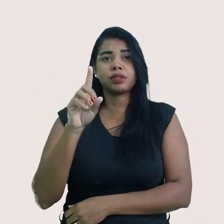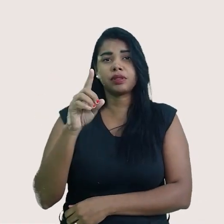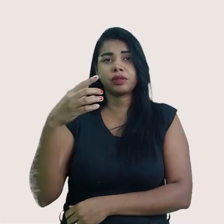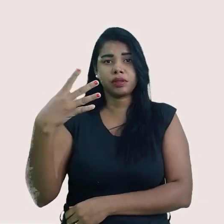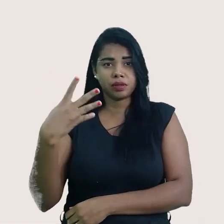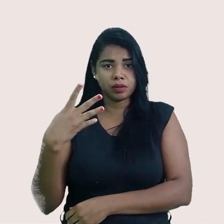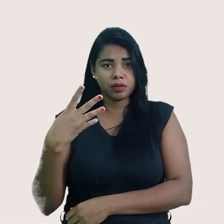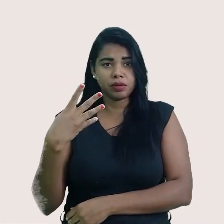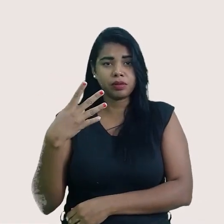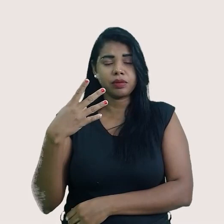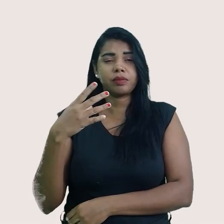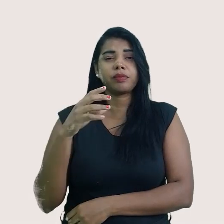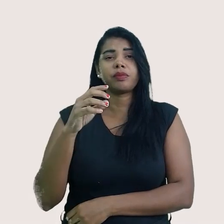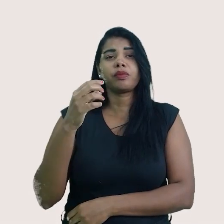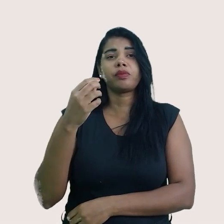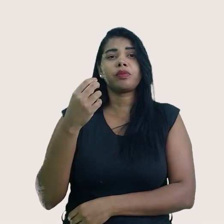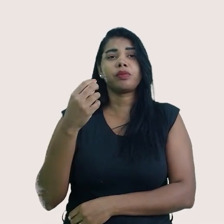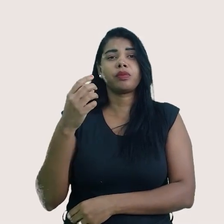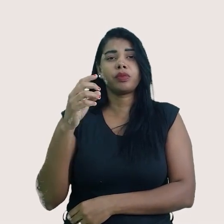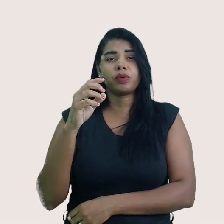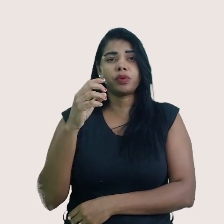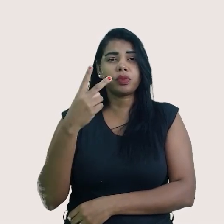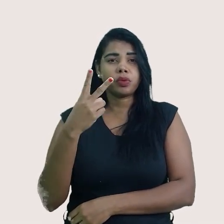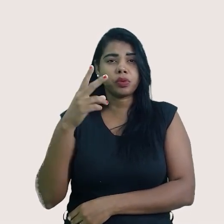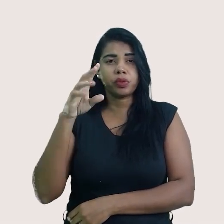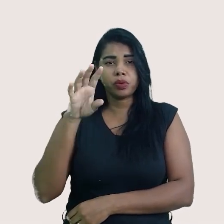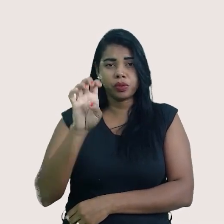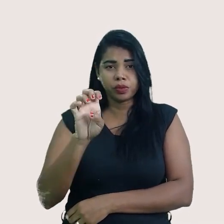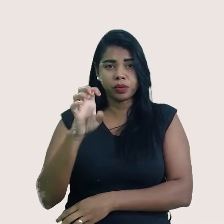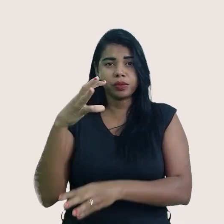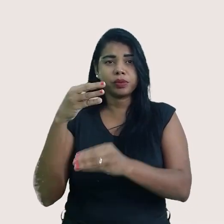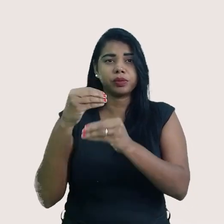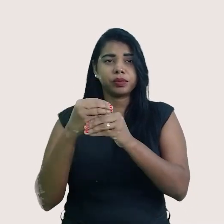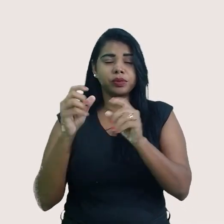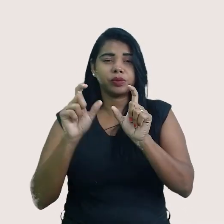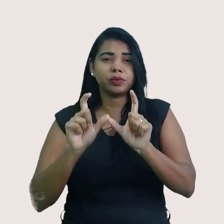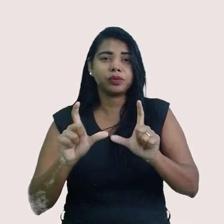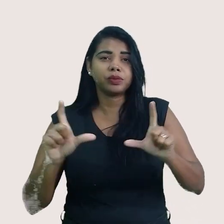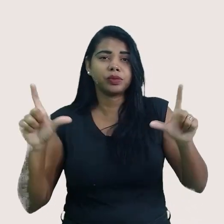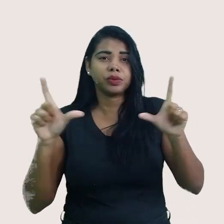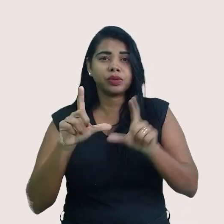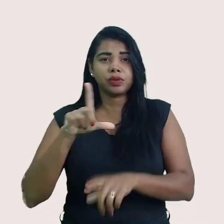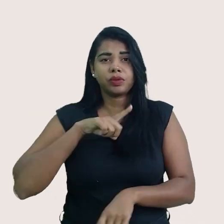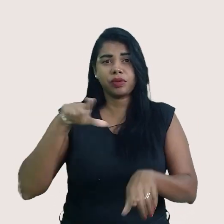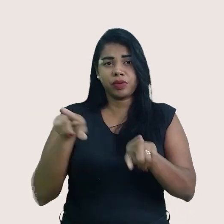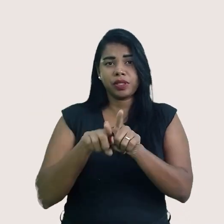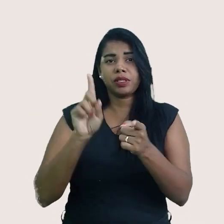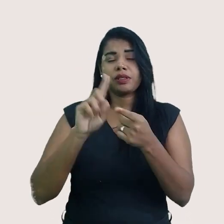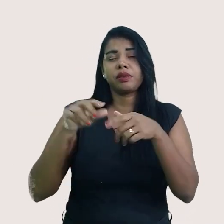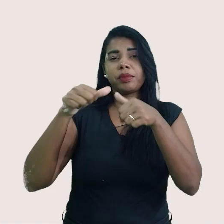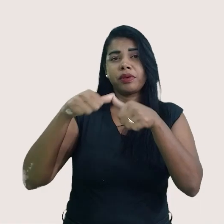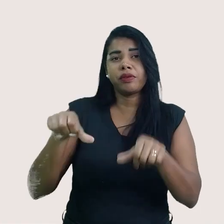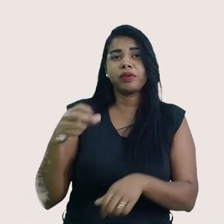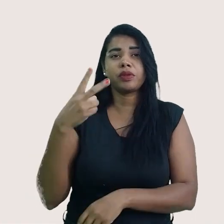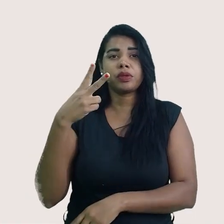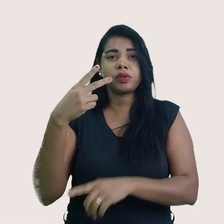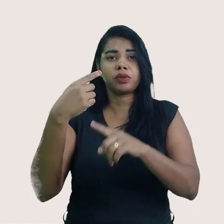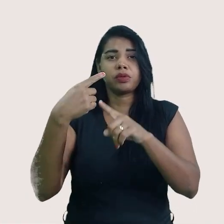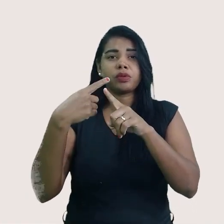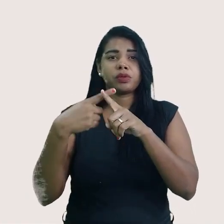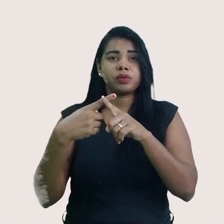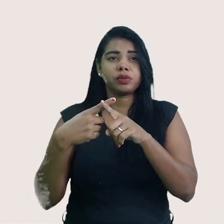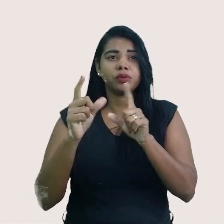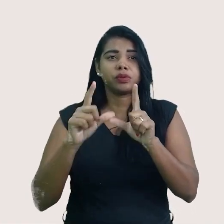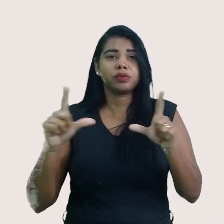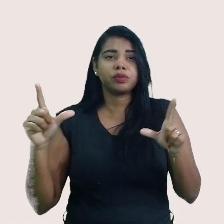expressão 2E vezes, no caso, a espessura que ela vai ter. Ficando então, ó, 2 vezes a